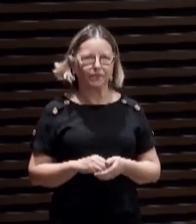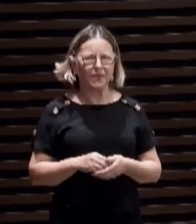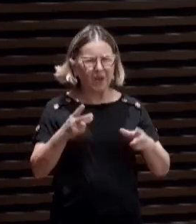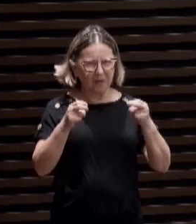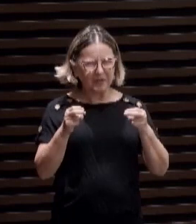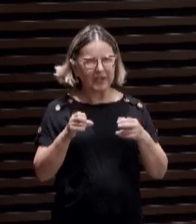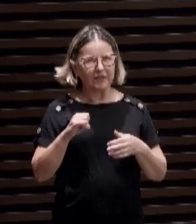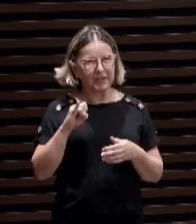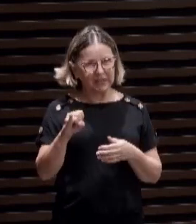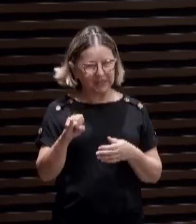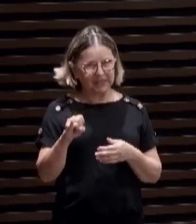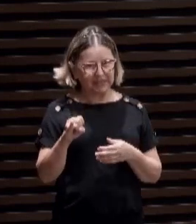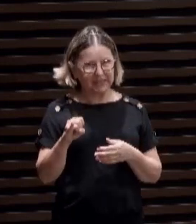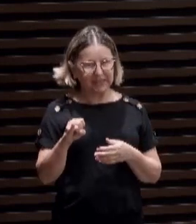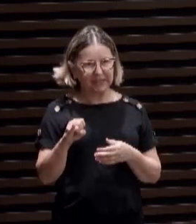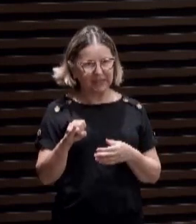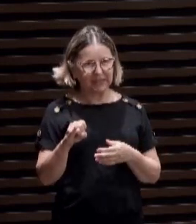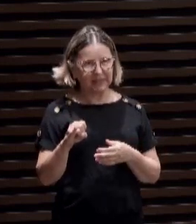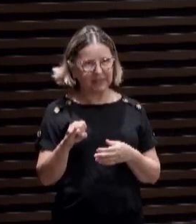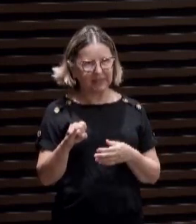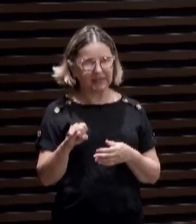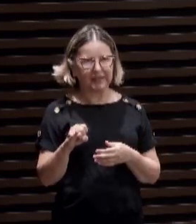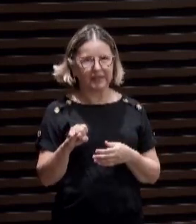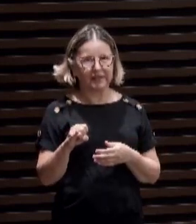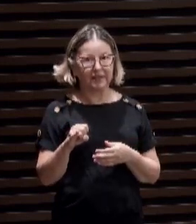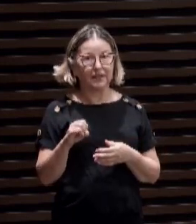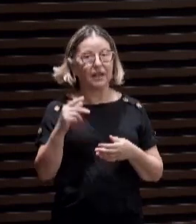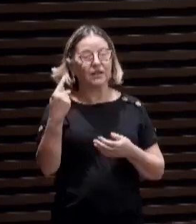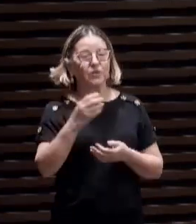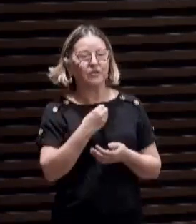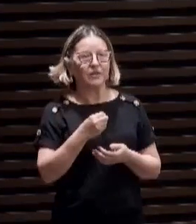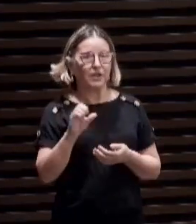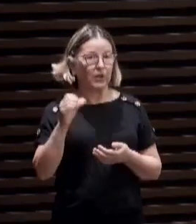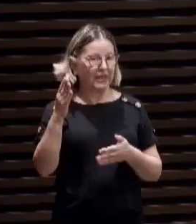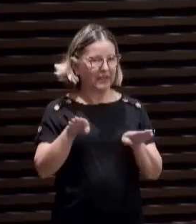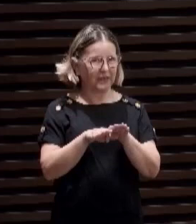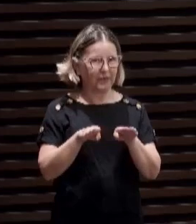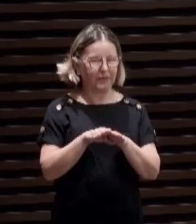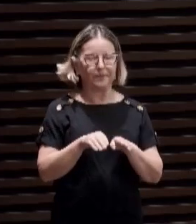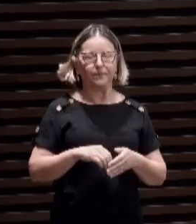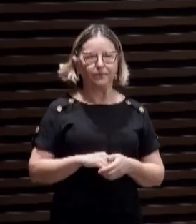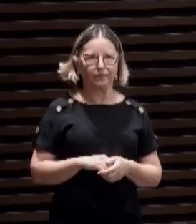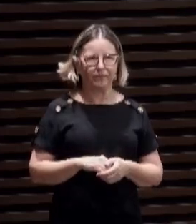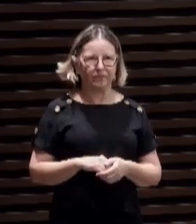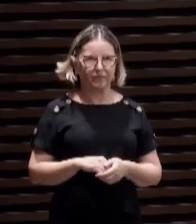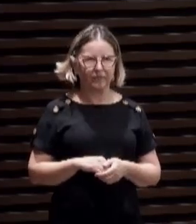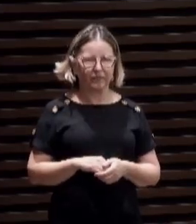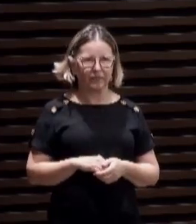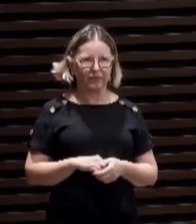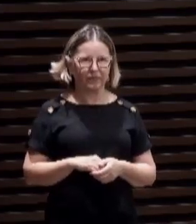vida, se chama relativismo moral. Isso eu estou querendo dizer para você sobre aquilo que nós